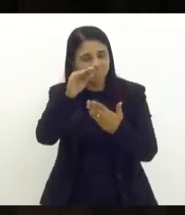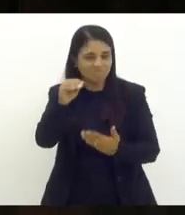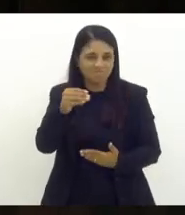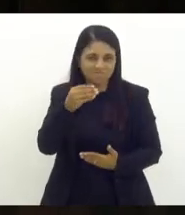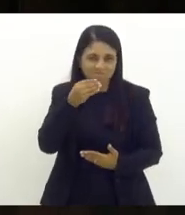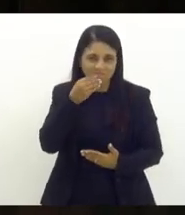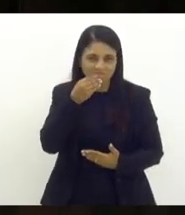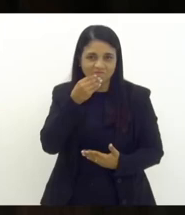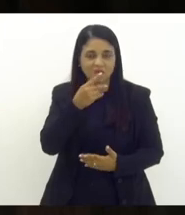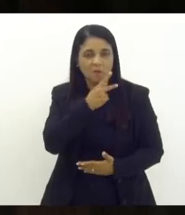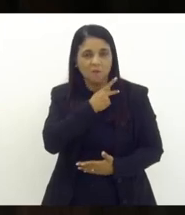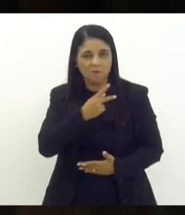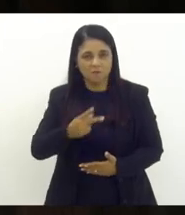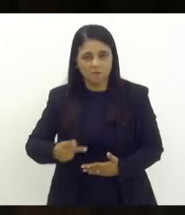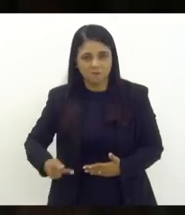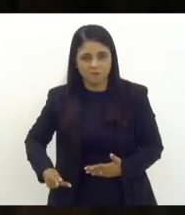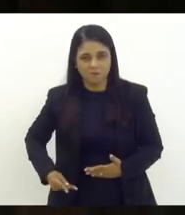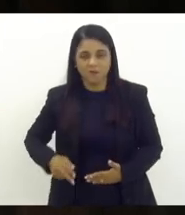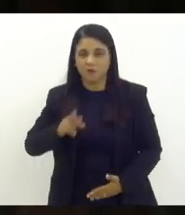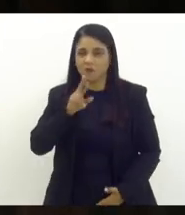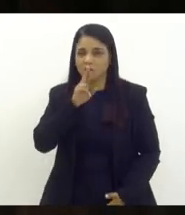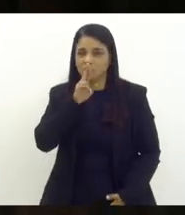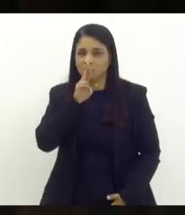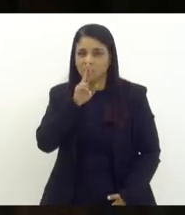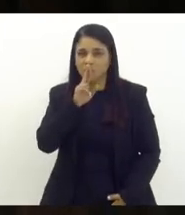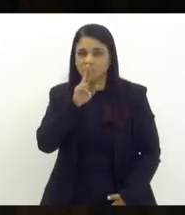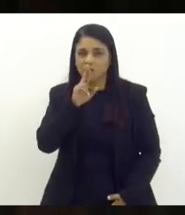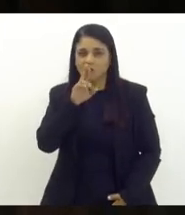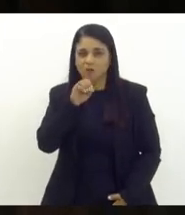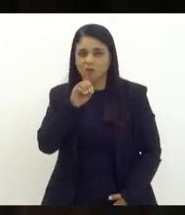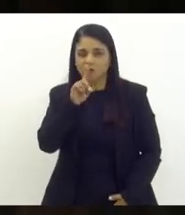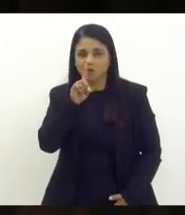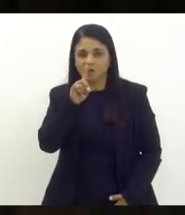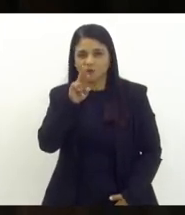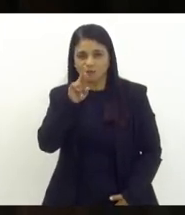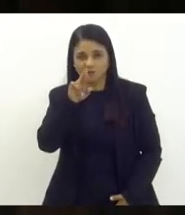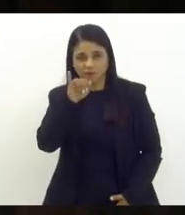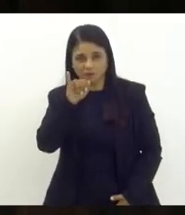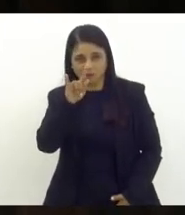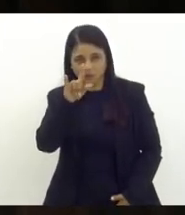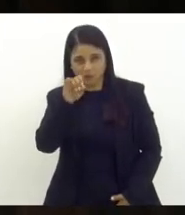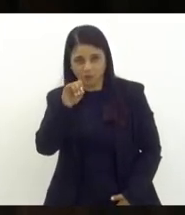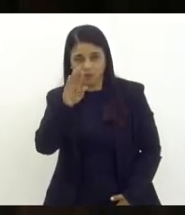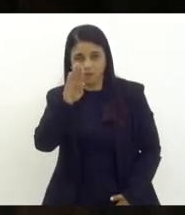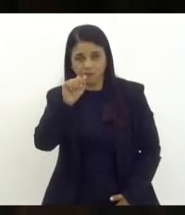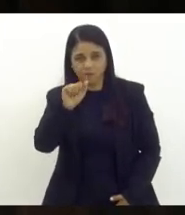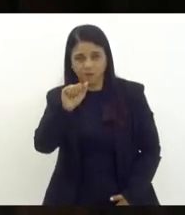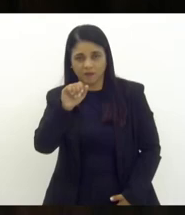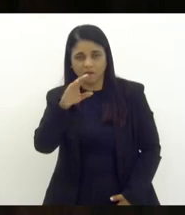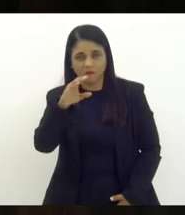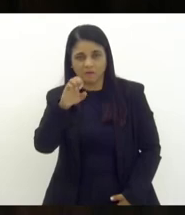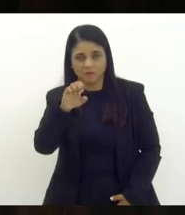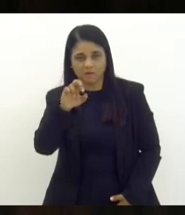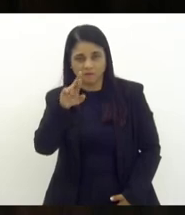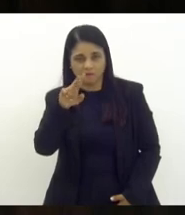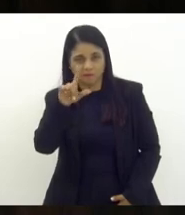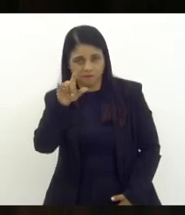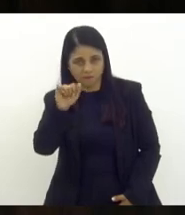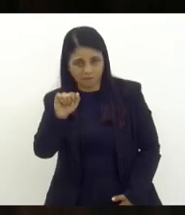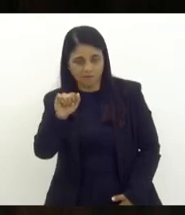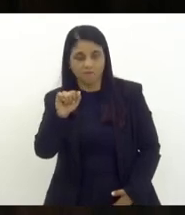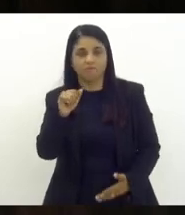nosso Presidente Rodrigo bacel que permitiu a realização dessa homenagem nesta casa lembrando como aqui